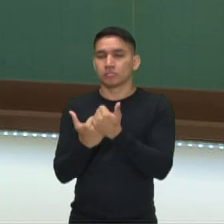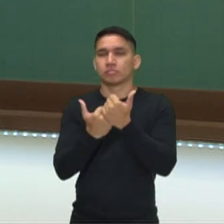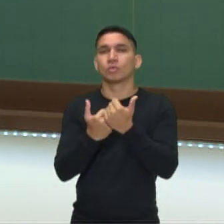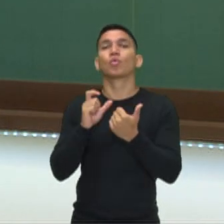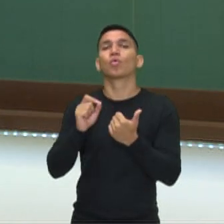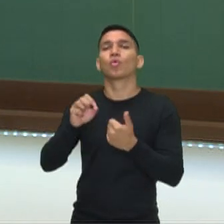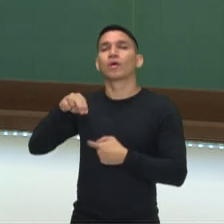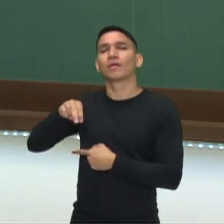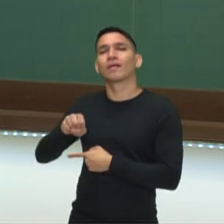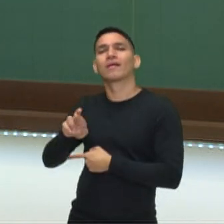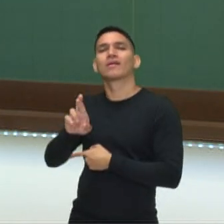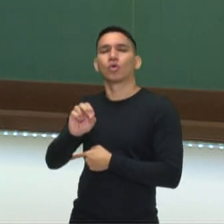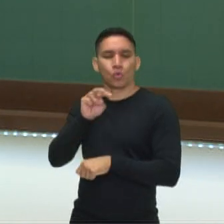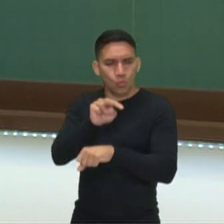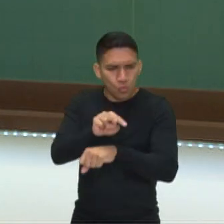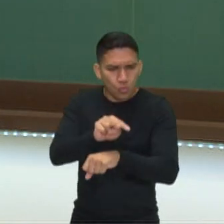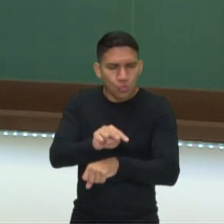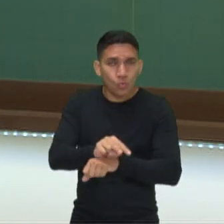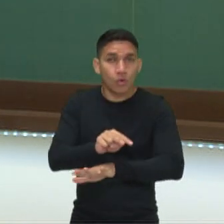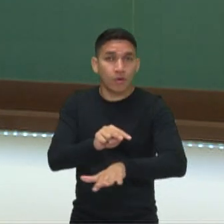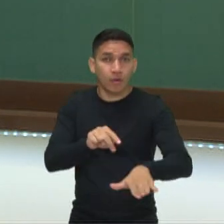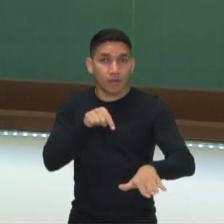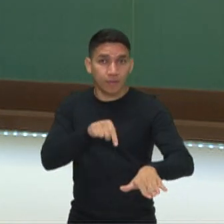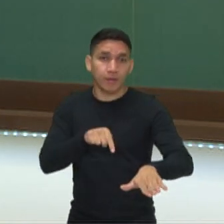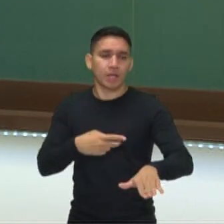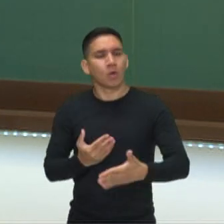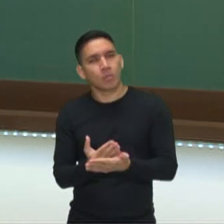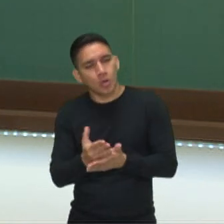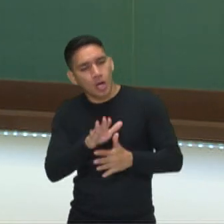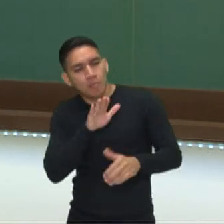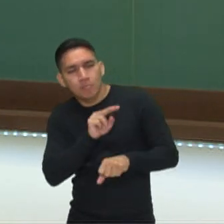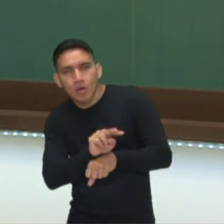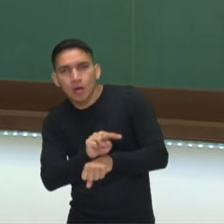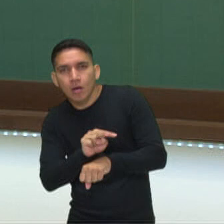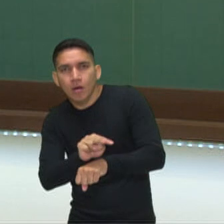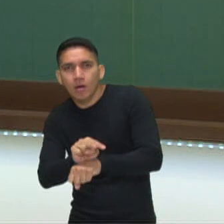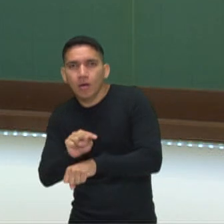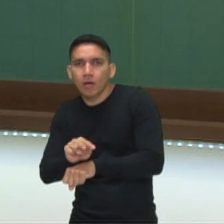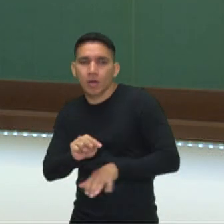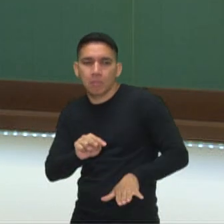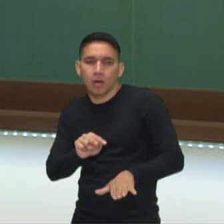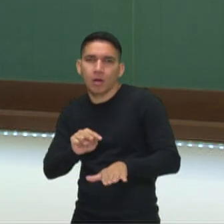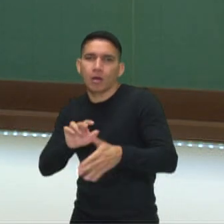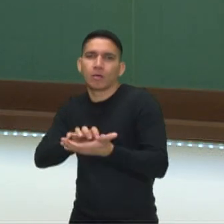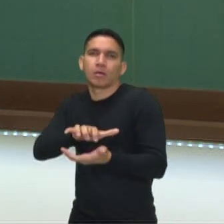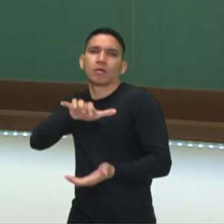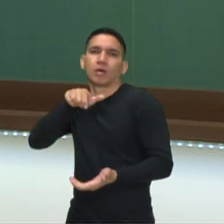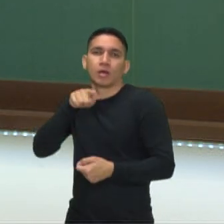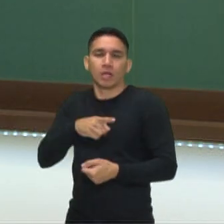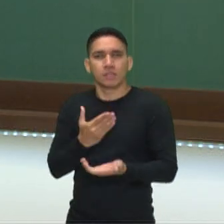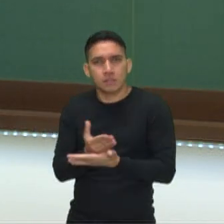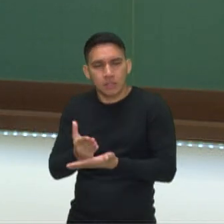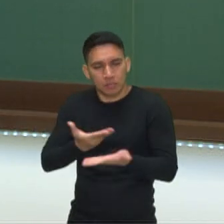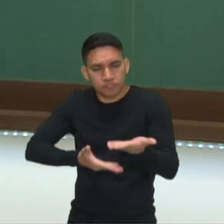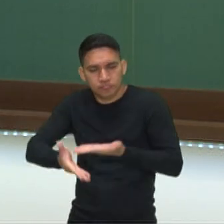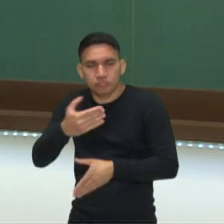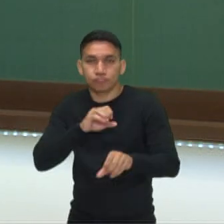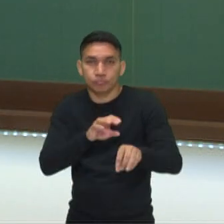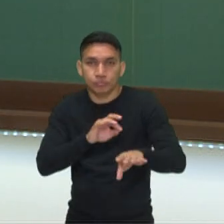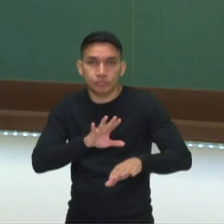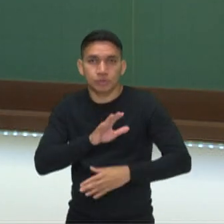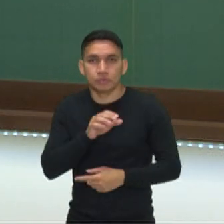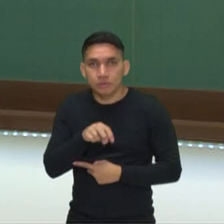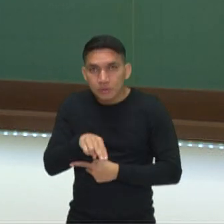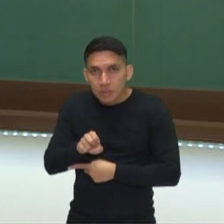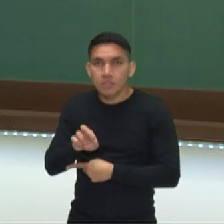quando Nero ainda era menor de idade, ele começou a ensinar Nero, ele começou a exatamente participar da educação de Nero. E